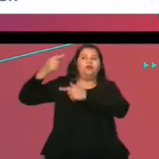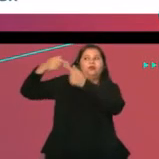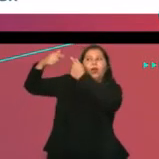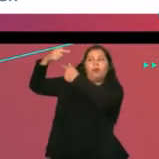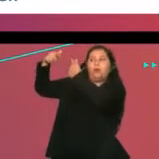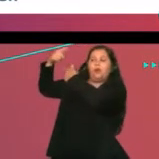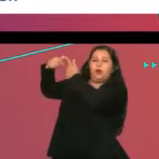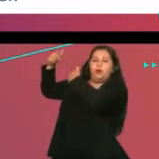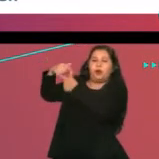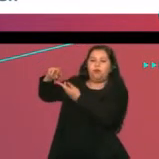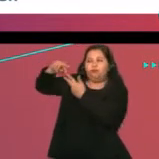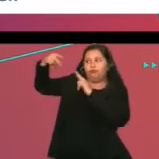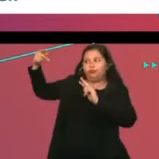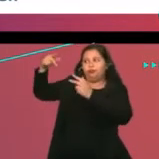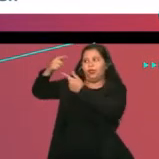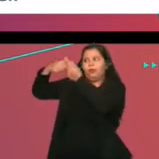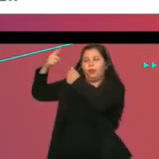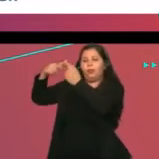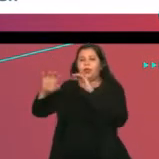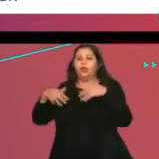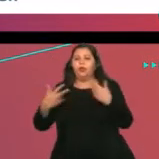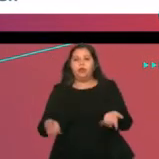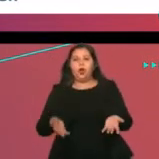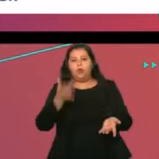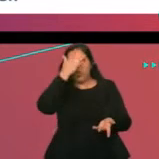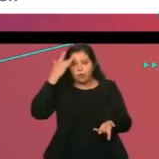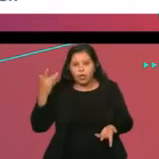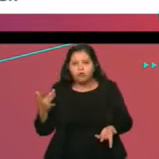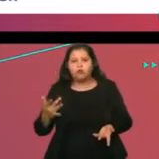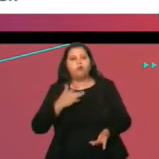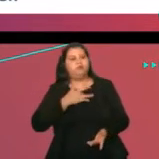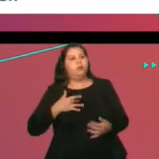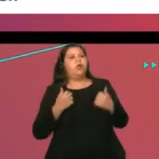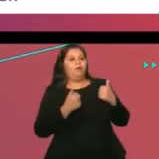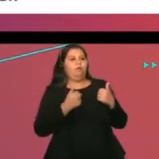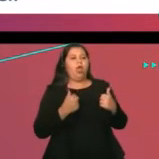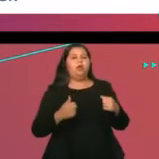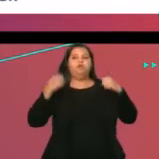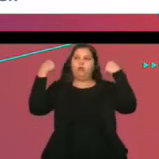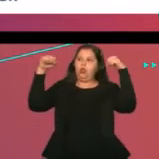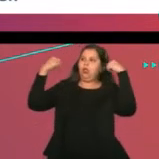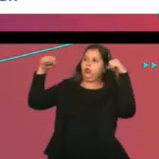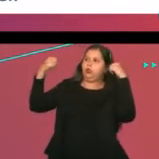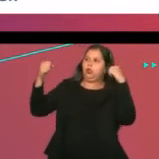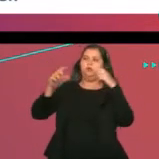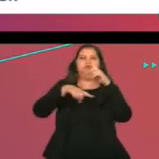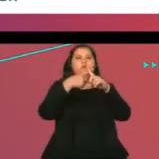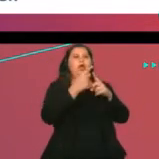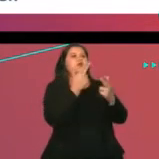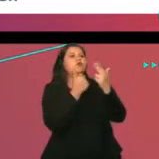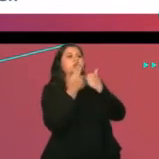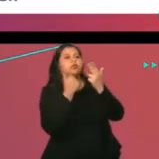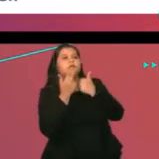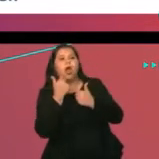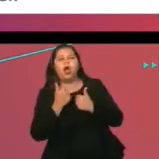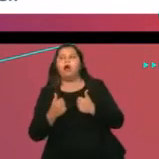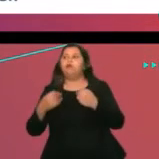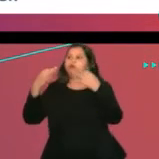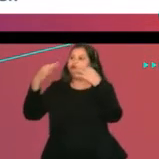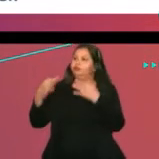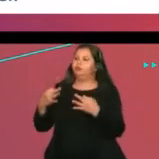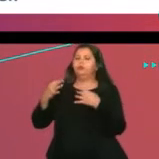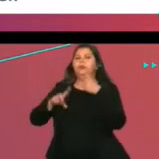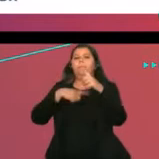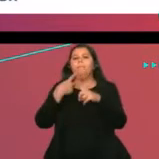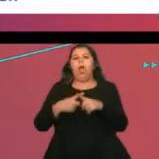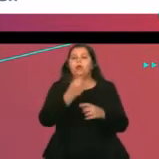então Ao estilo de vida saudável que é o exercício ou atividade o sol o meio ambiente EA saúde